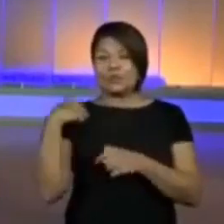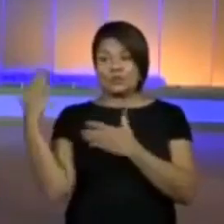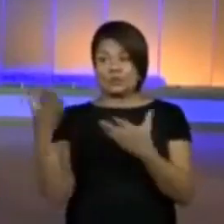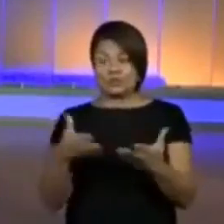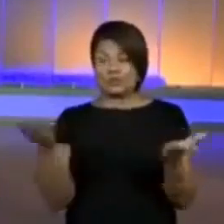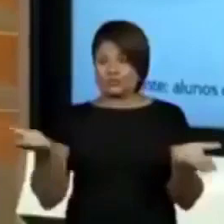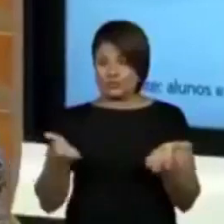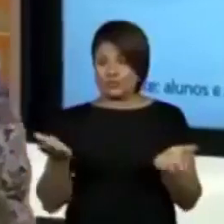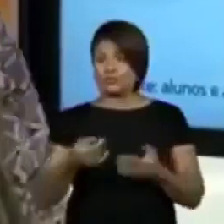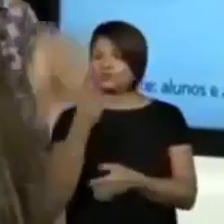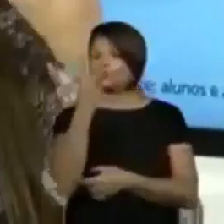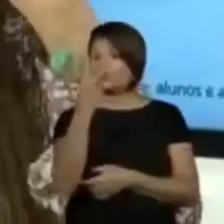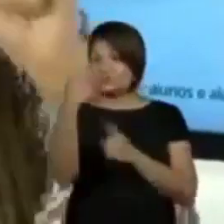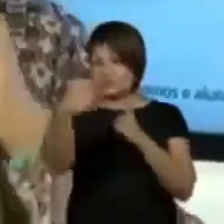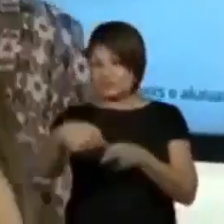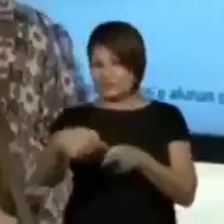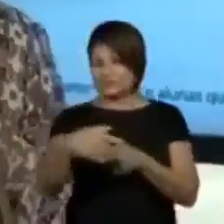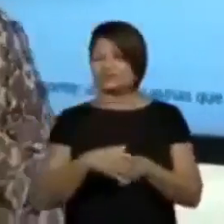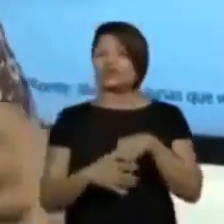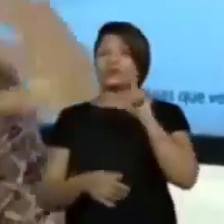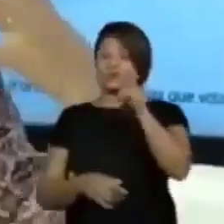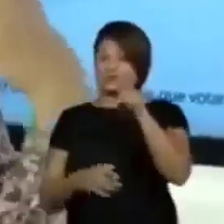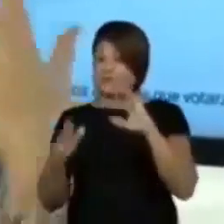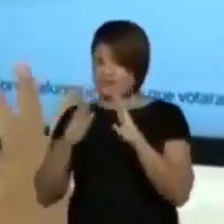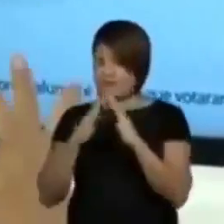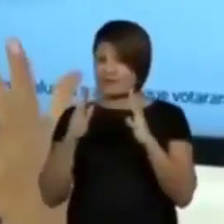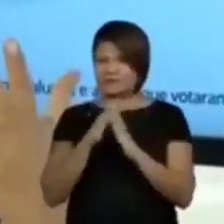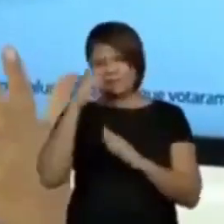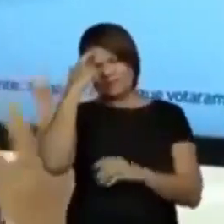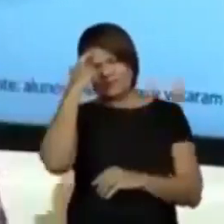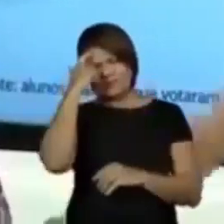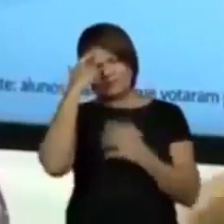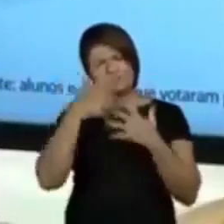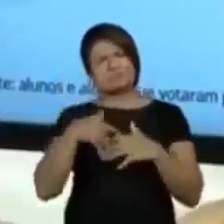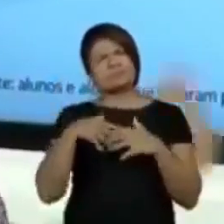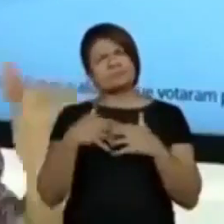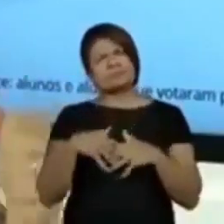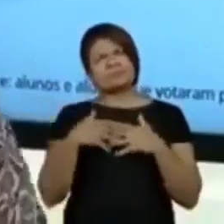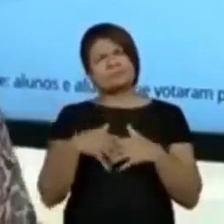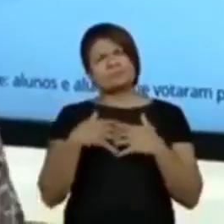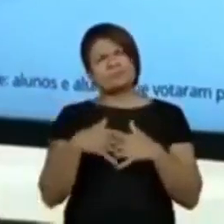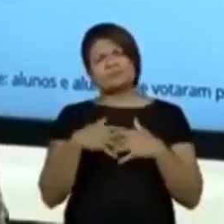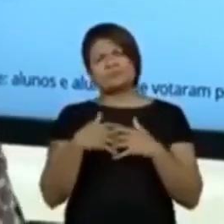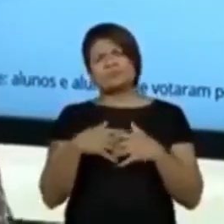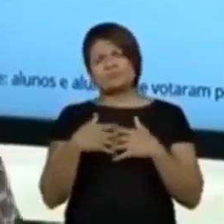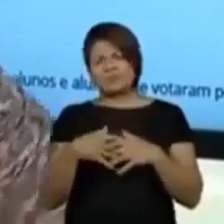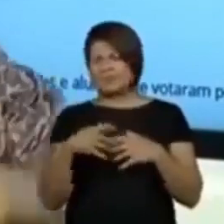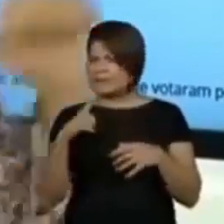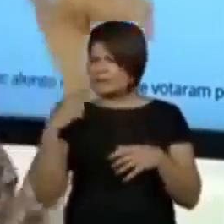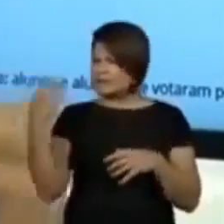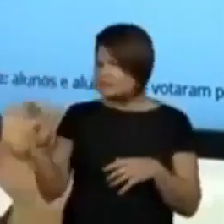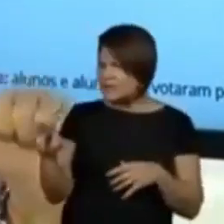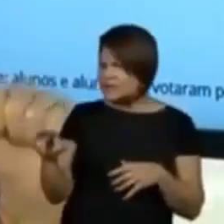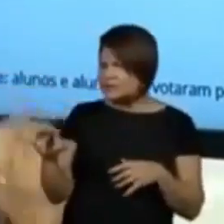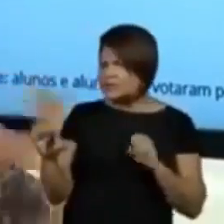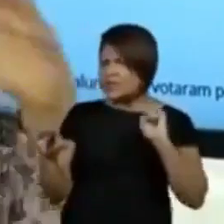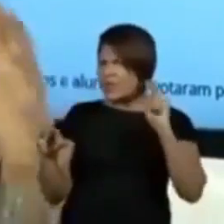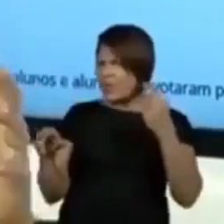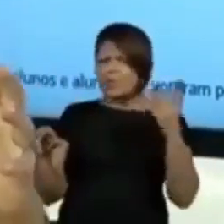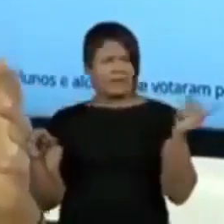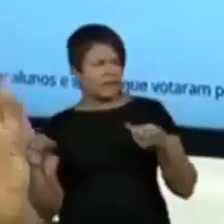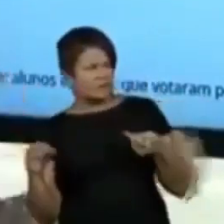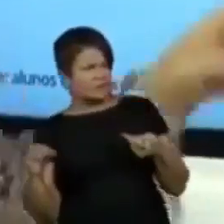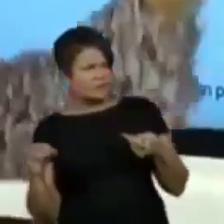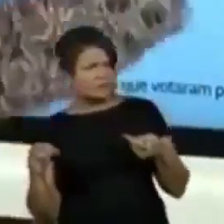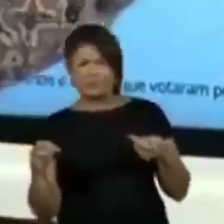hoje 2 desafios para você em casa pensar no está correto ou incorreto